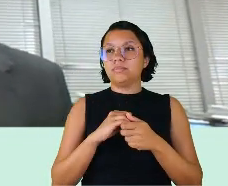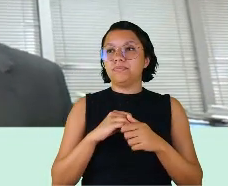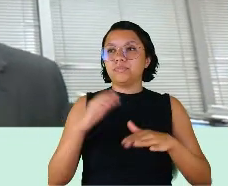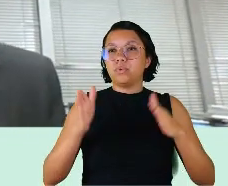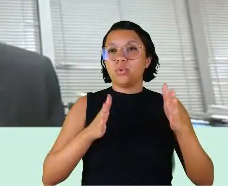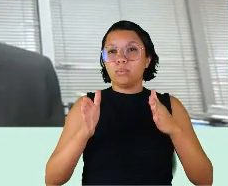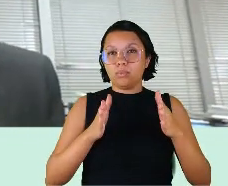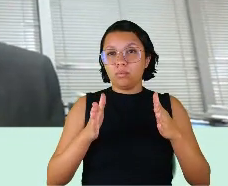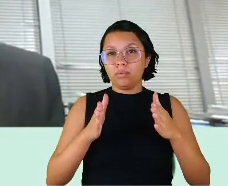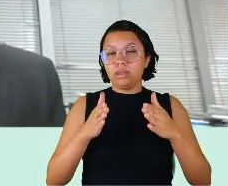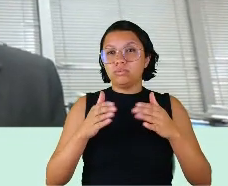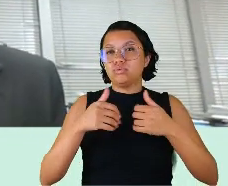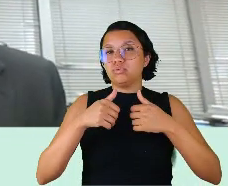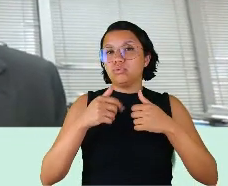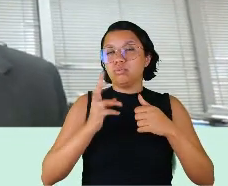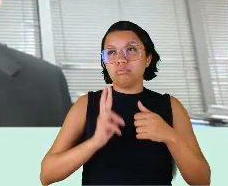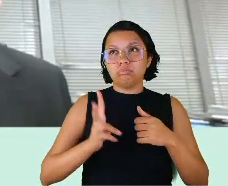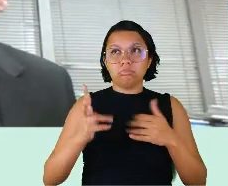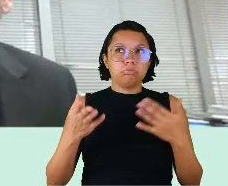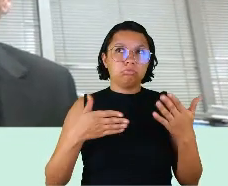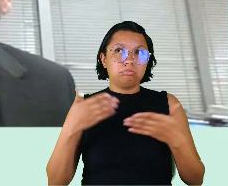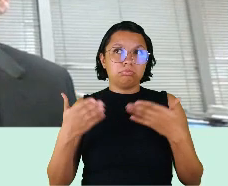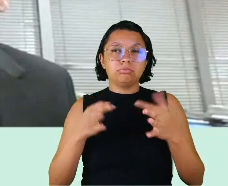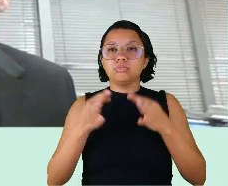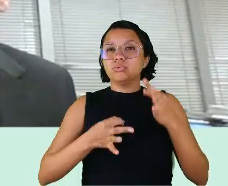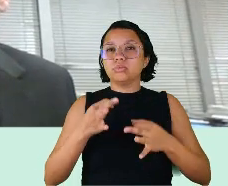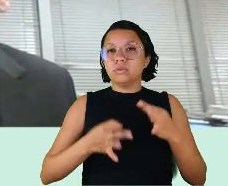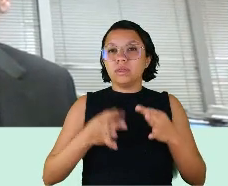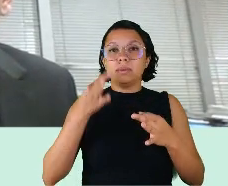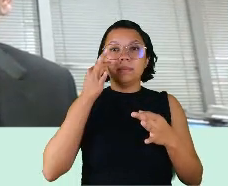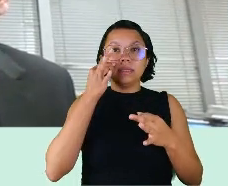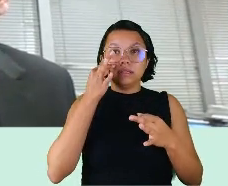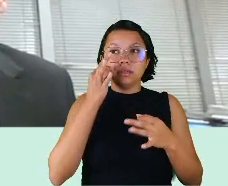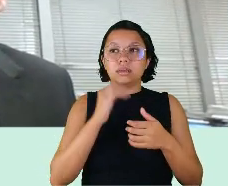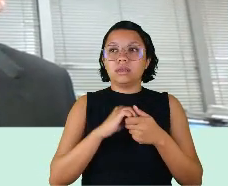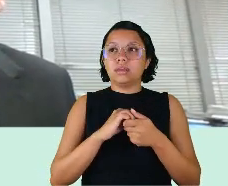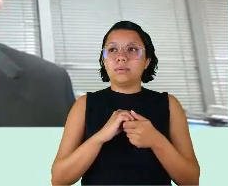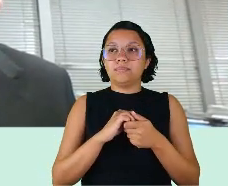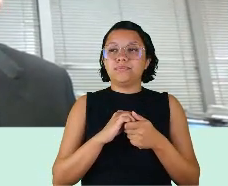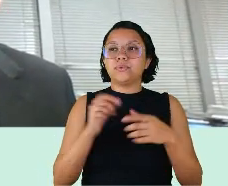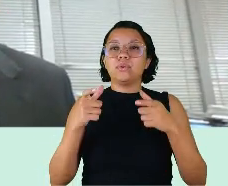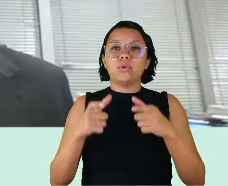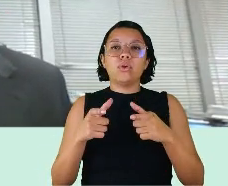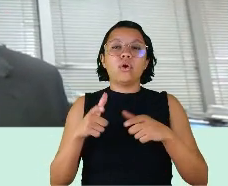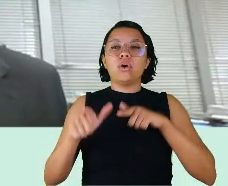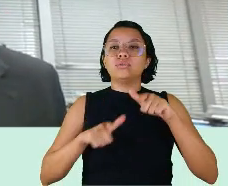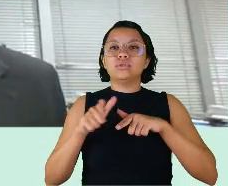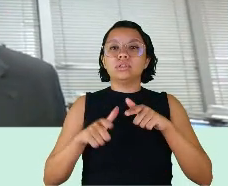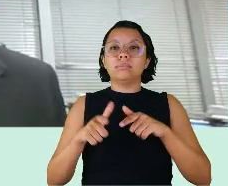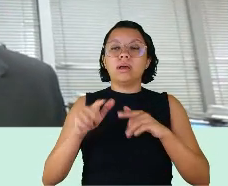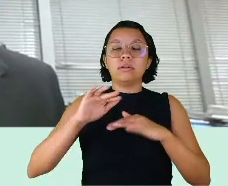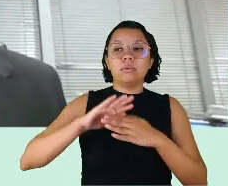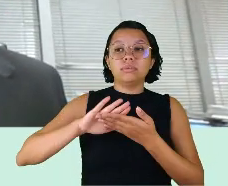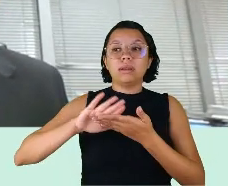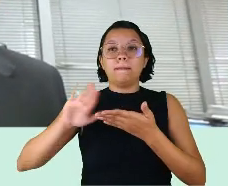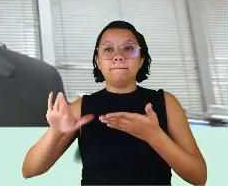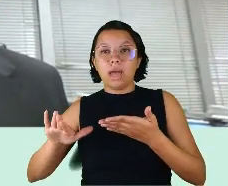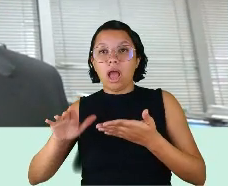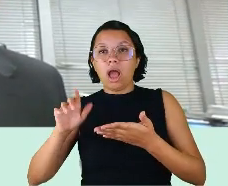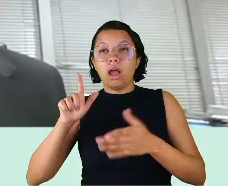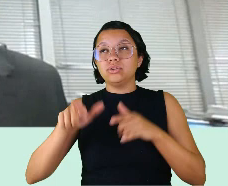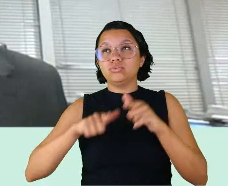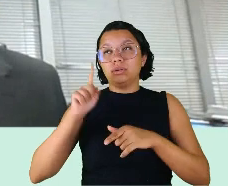Um momento de permanência do magistrado presencialmente no nosso local de trabalho, com outra parte de